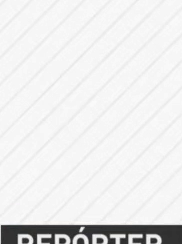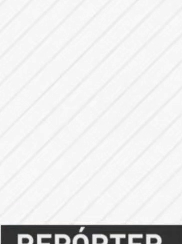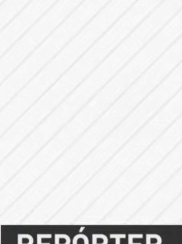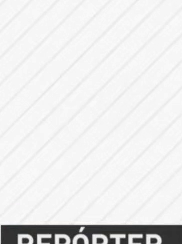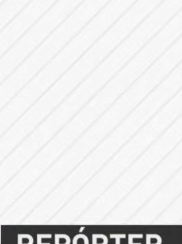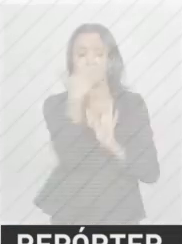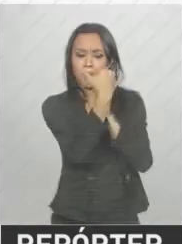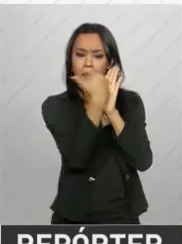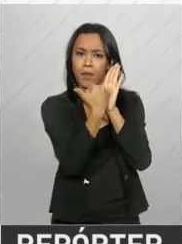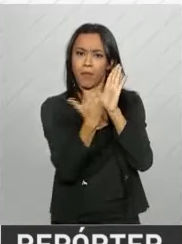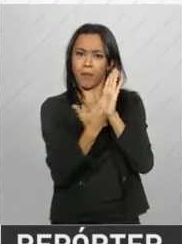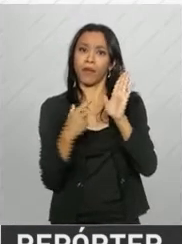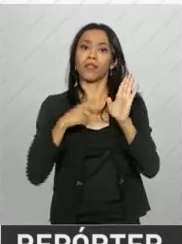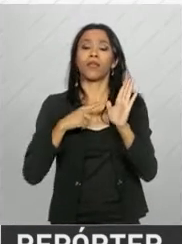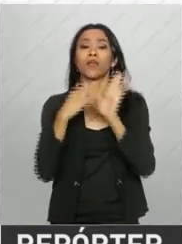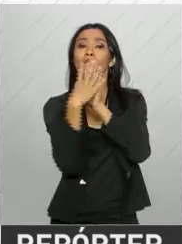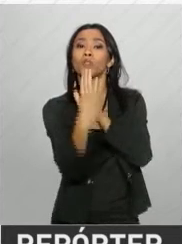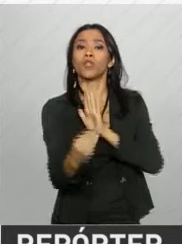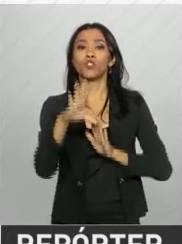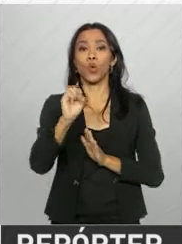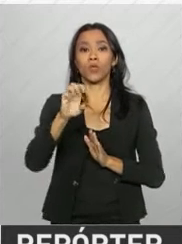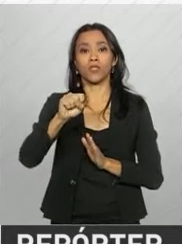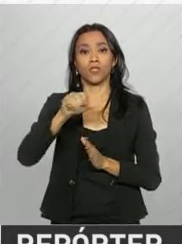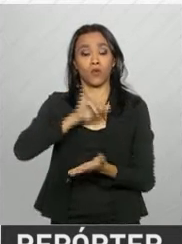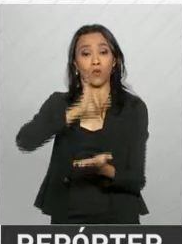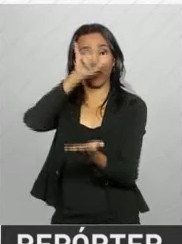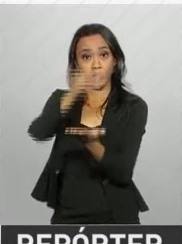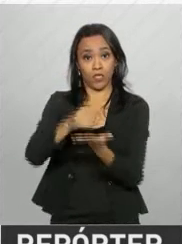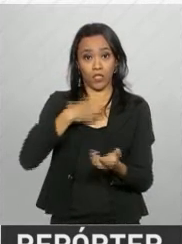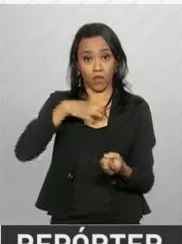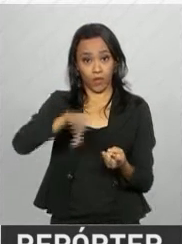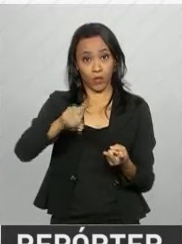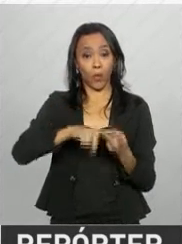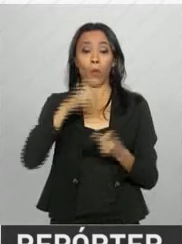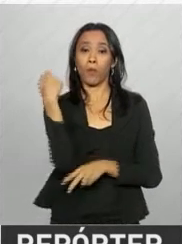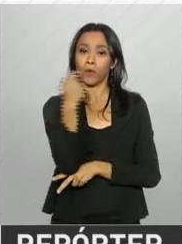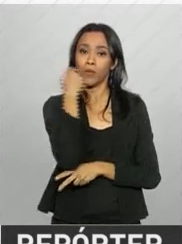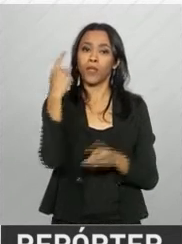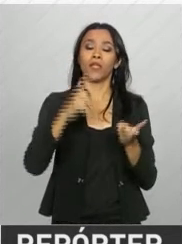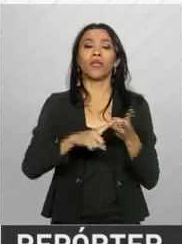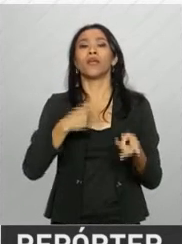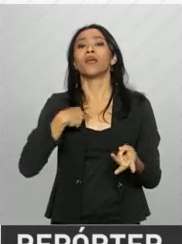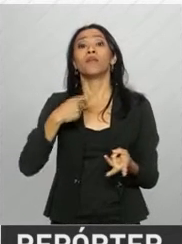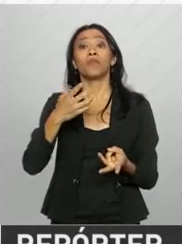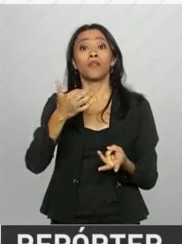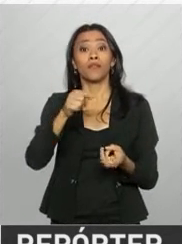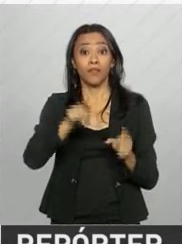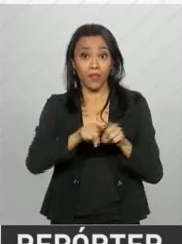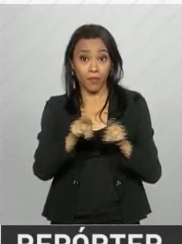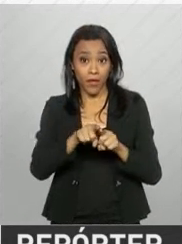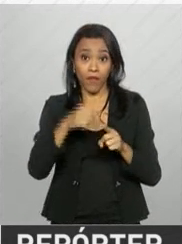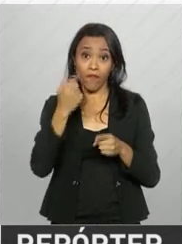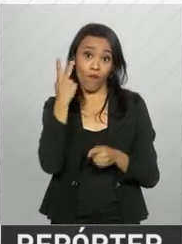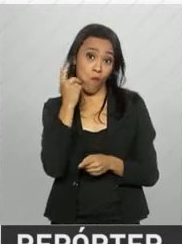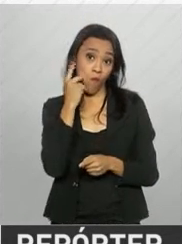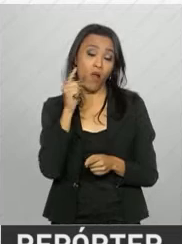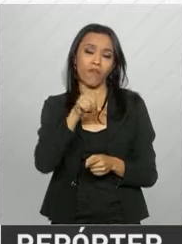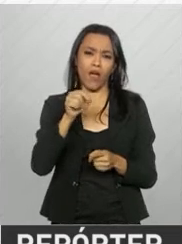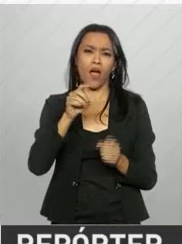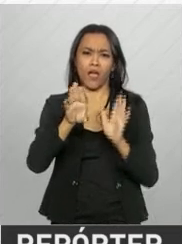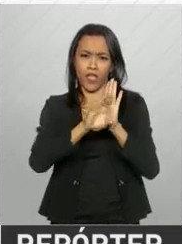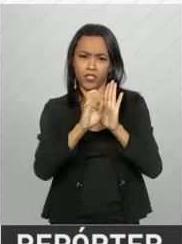Na lista estão as concessões dos aeroportos de Salvador, Porto Alegre, Florianópolis e Fortaleza, que deverão ter